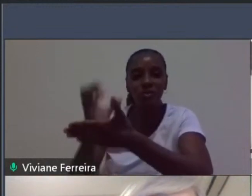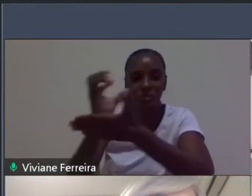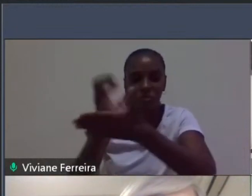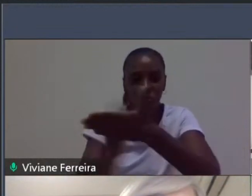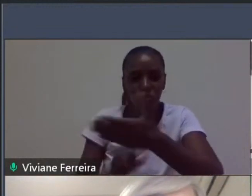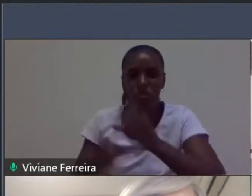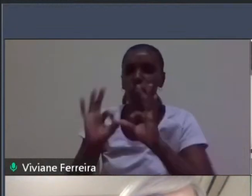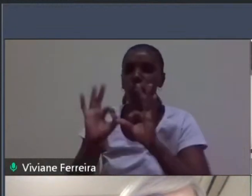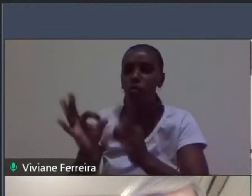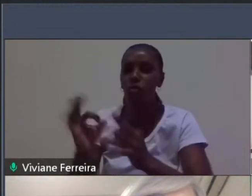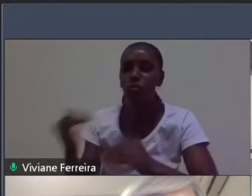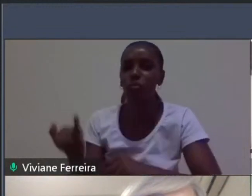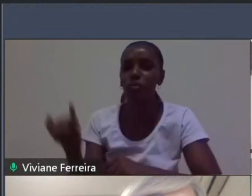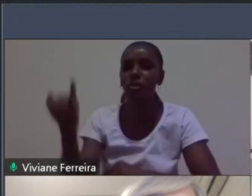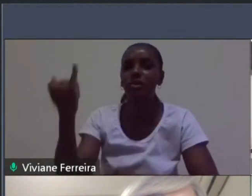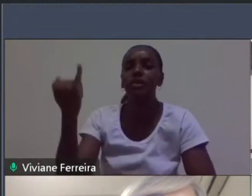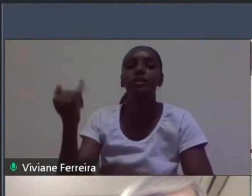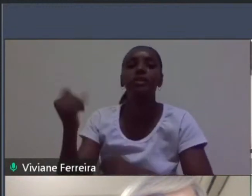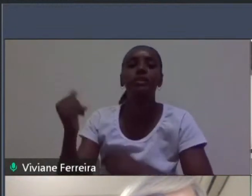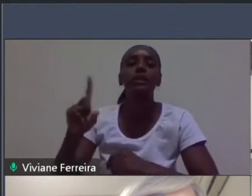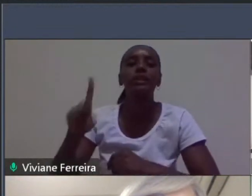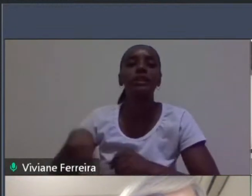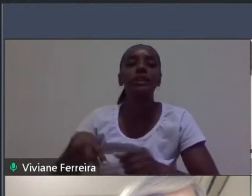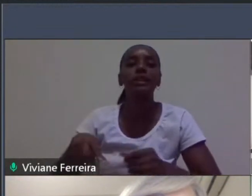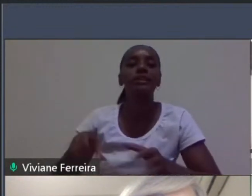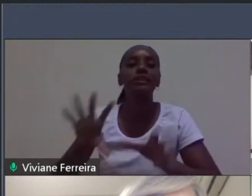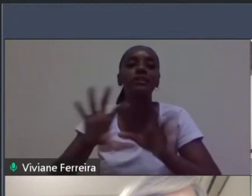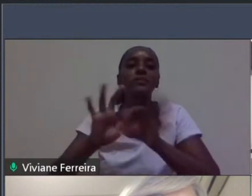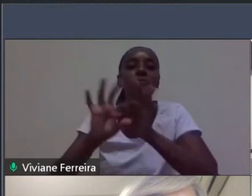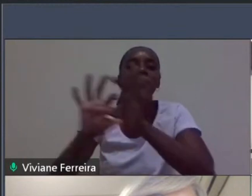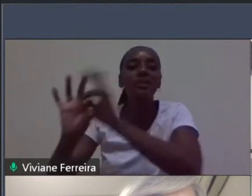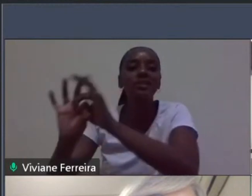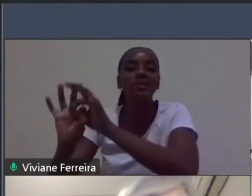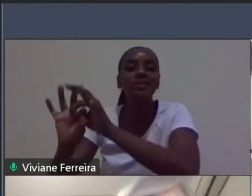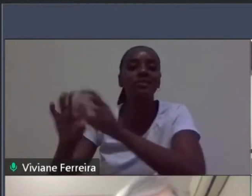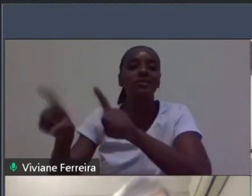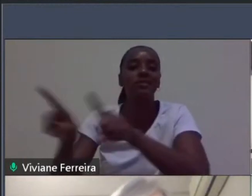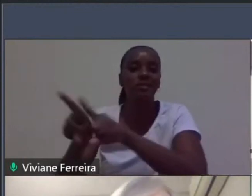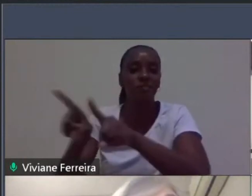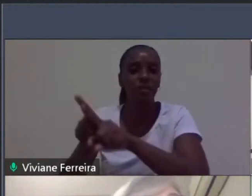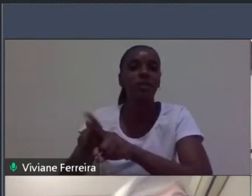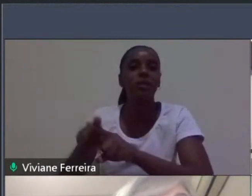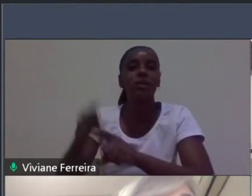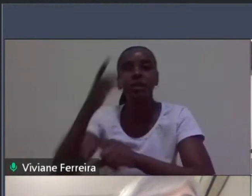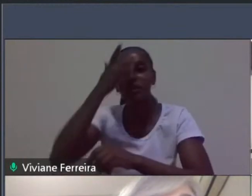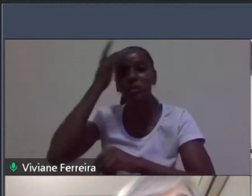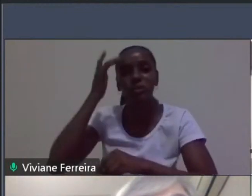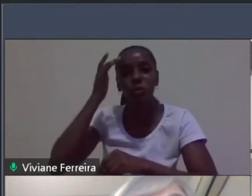importante, e eu acho, estabelecer essa conexão para que as pessoas possam saber mais,